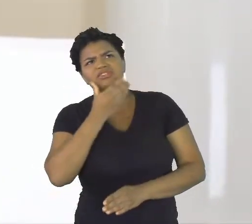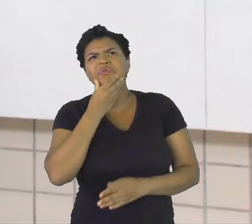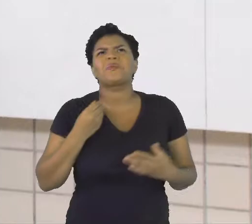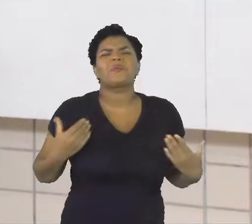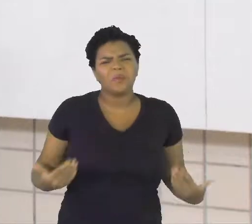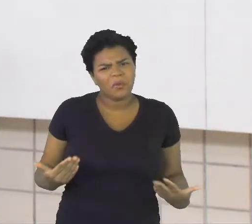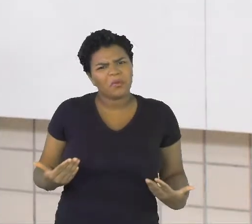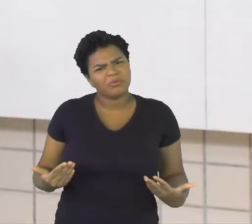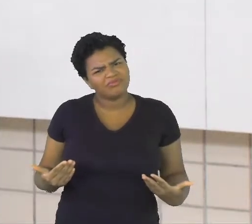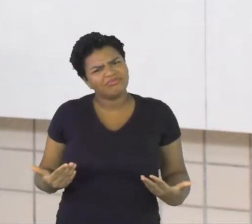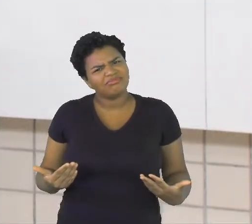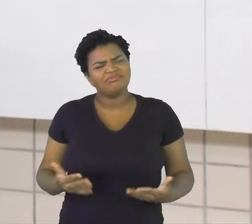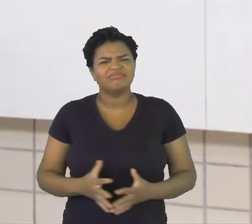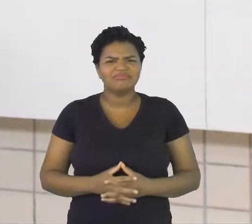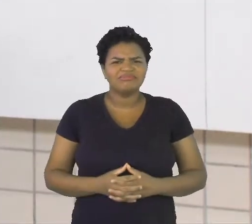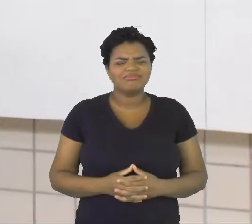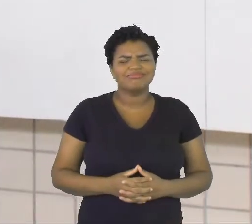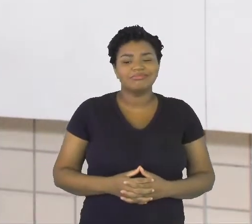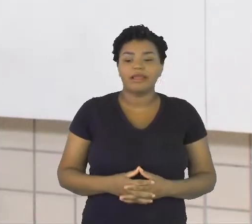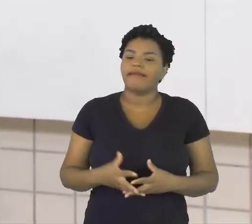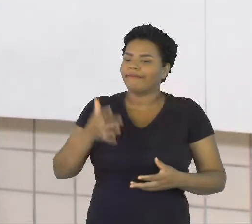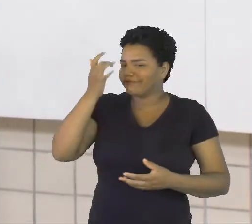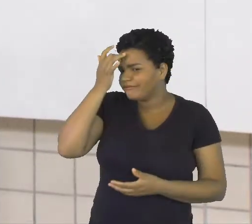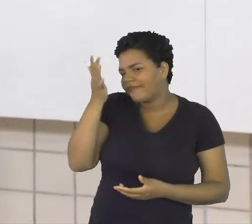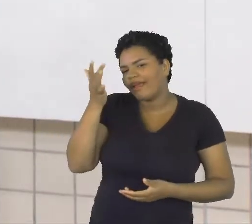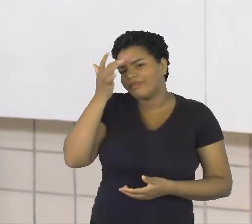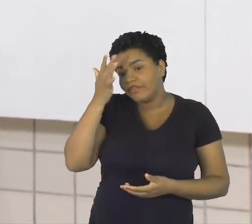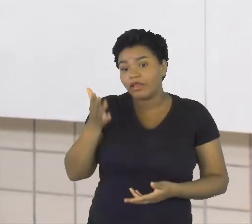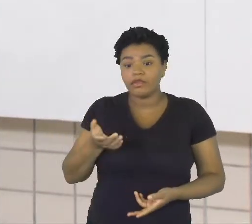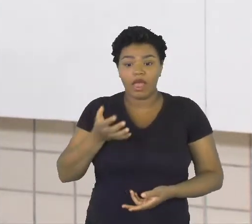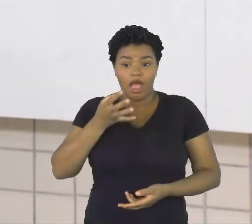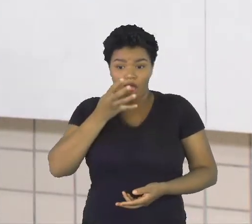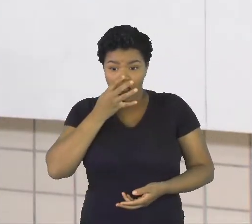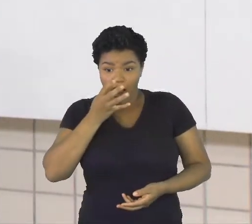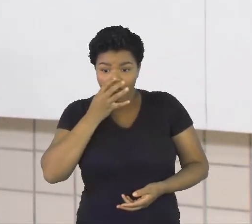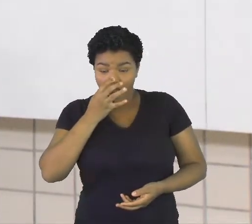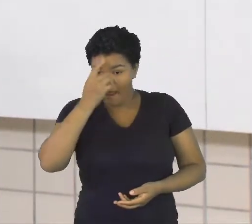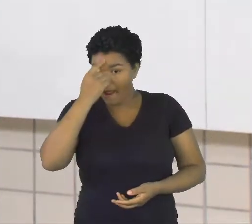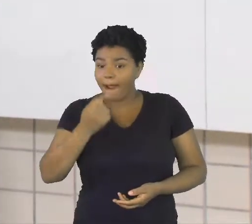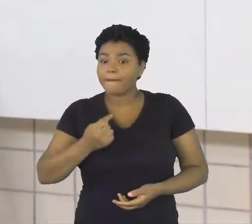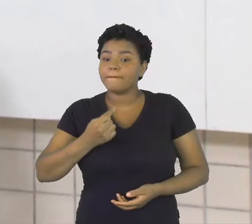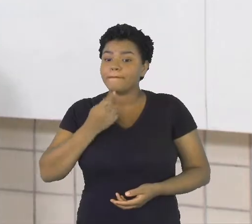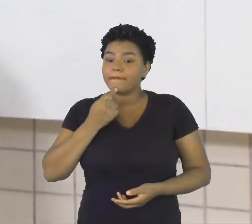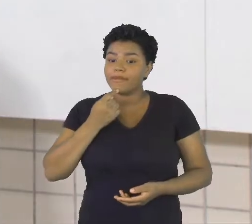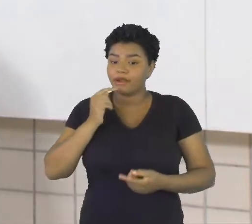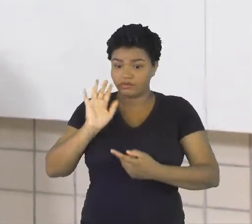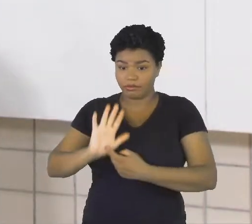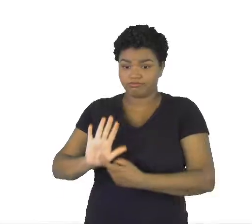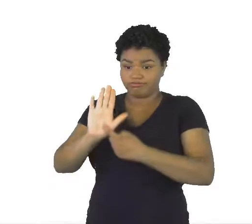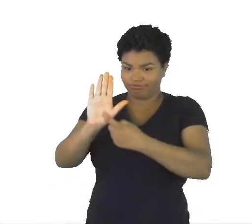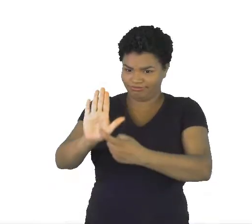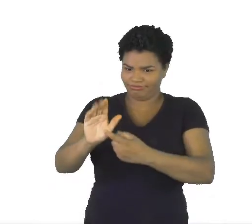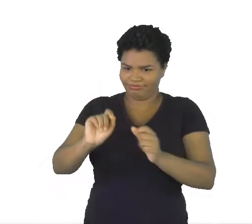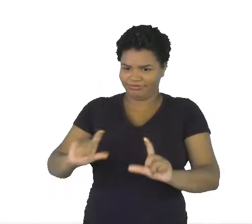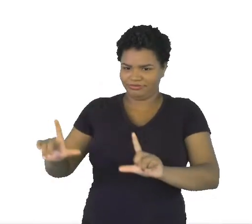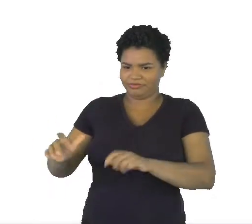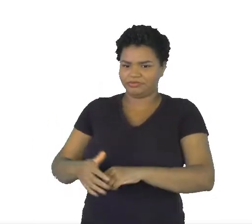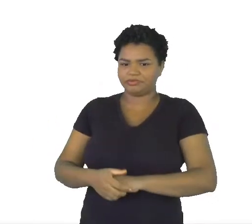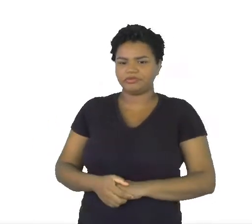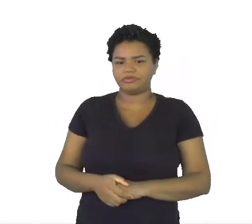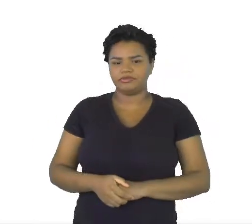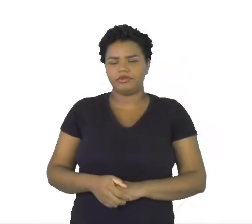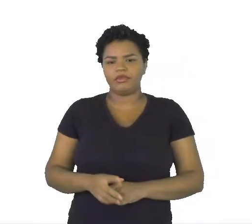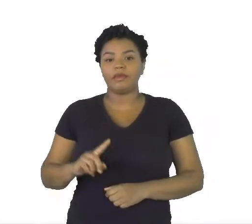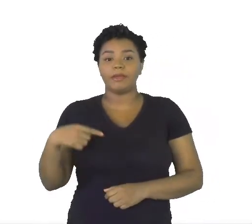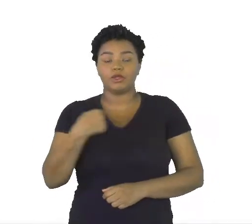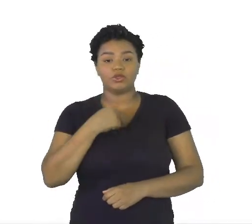assim? Fácil, fácil. Observem essa imagem que vai aparecer na sua tela. Para que saibamos se